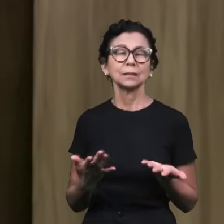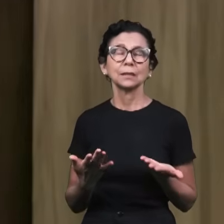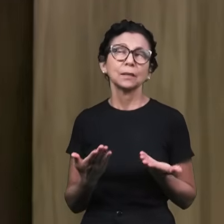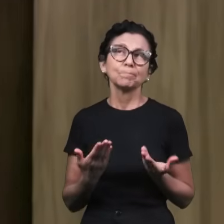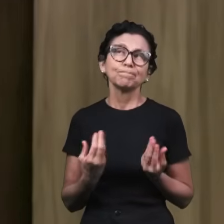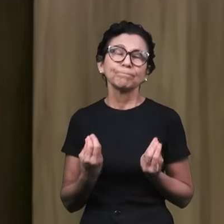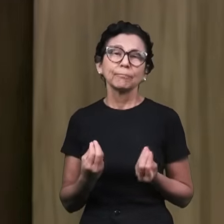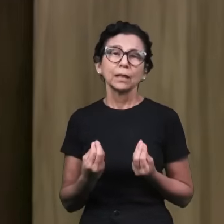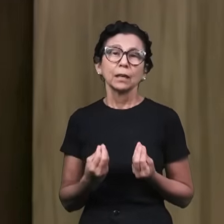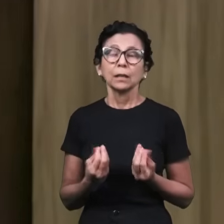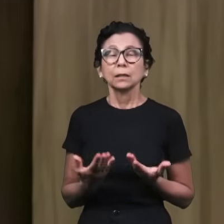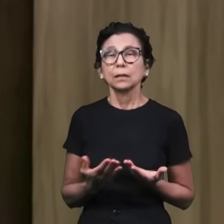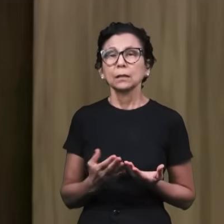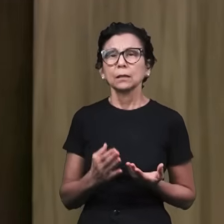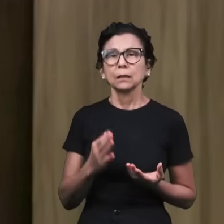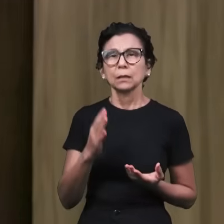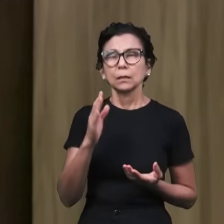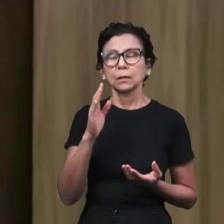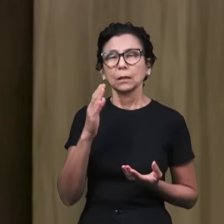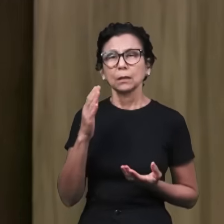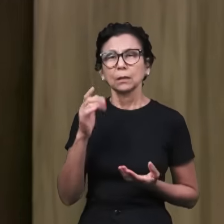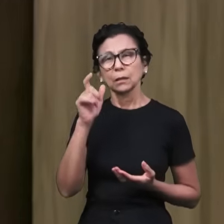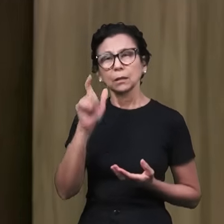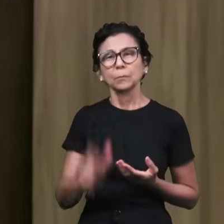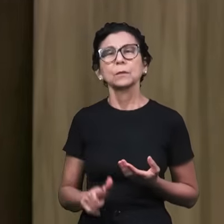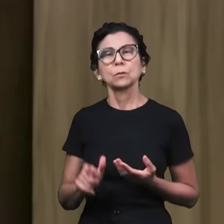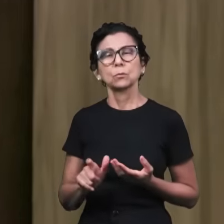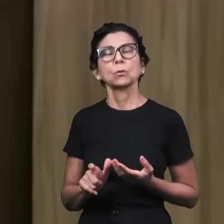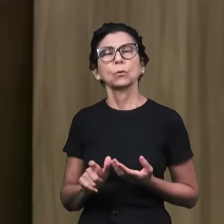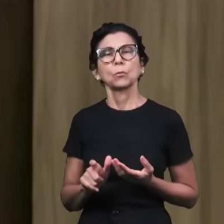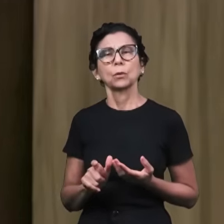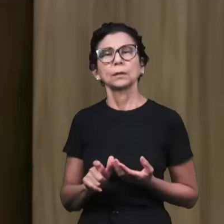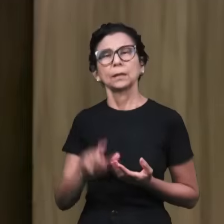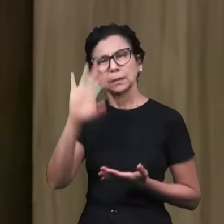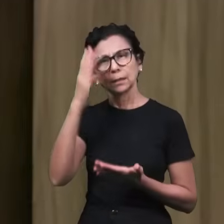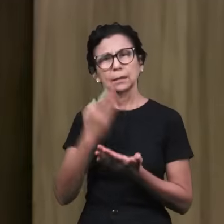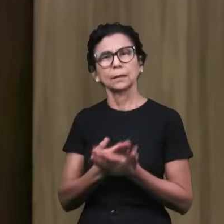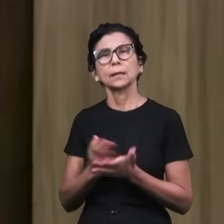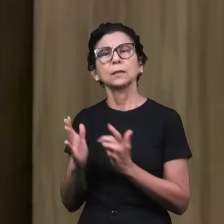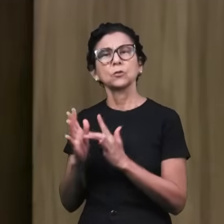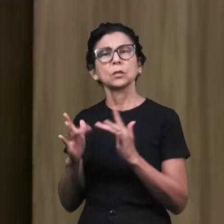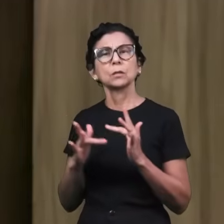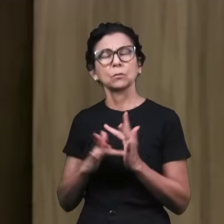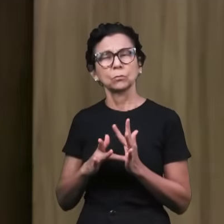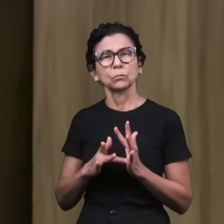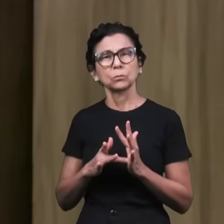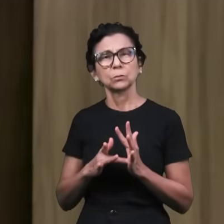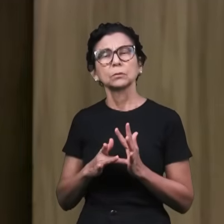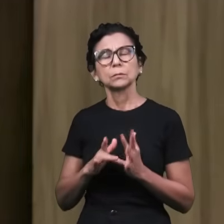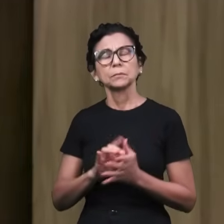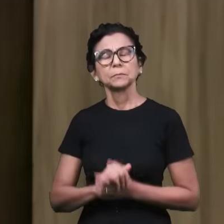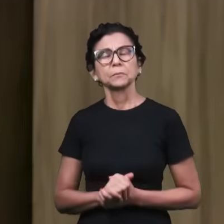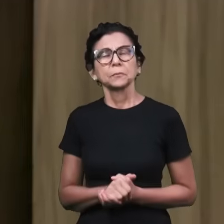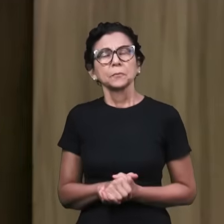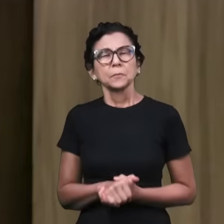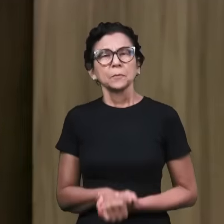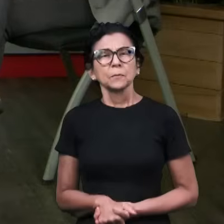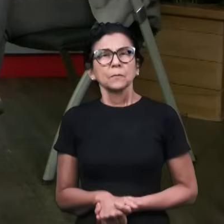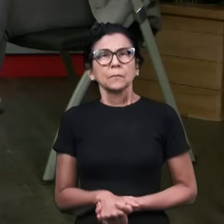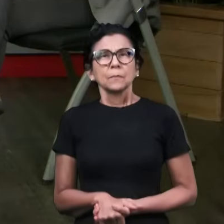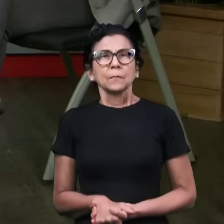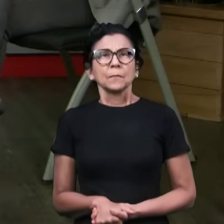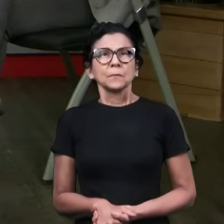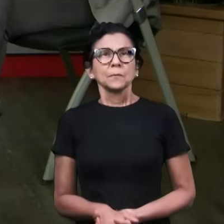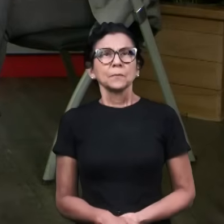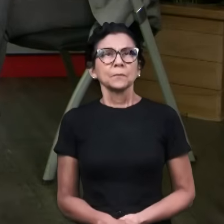o crente em Jesus, ele tem uma experiência com cada característica dessas, é isso mesmo? Até porque